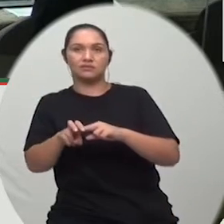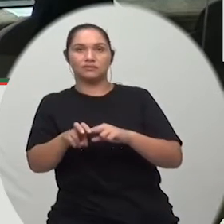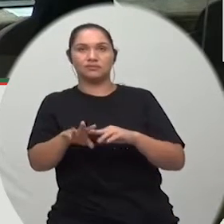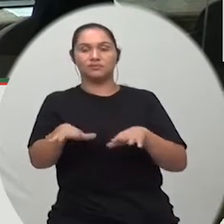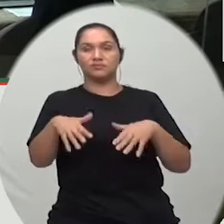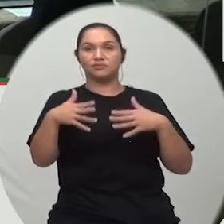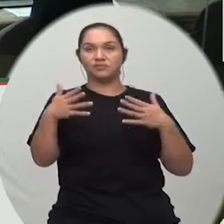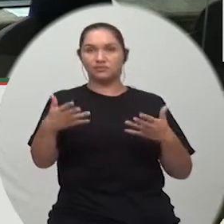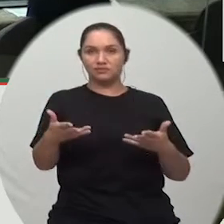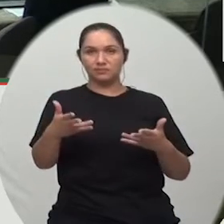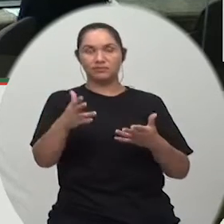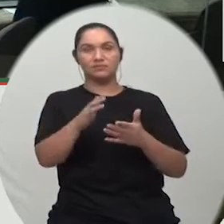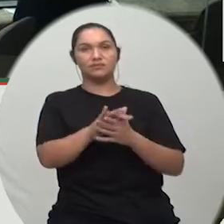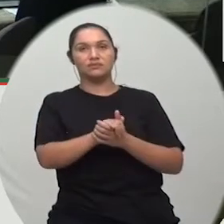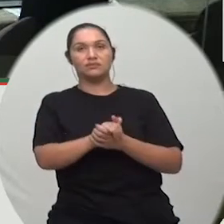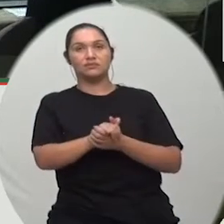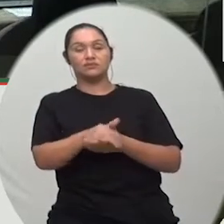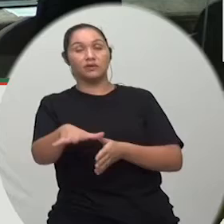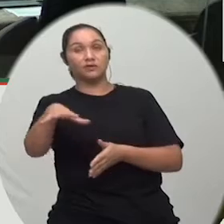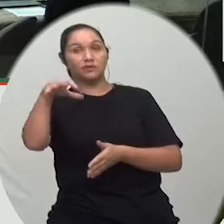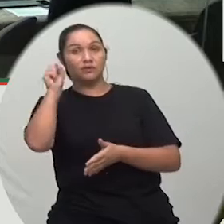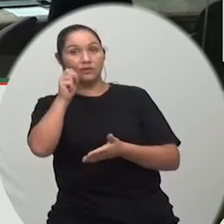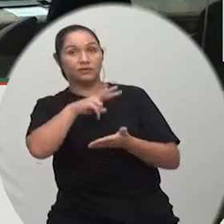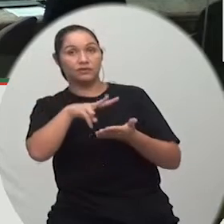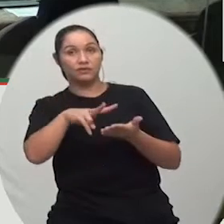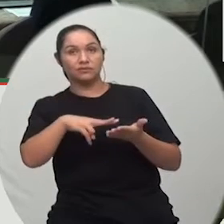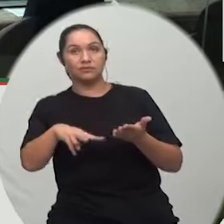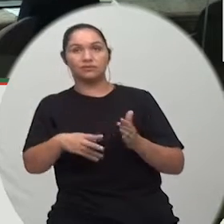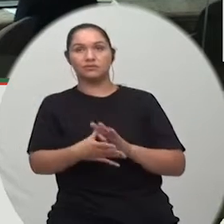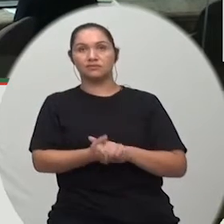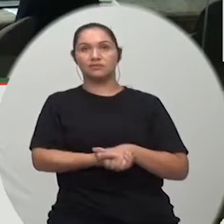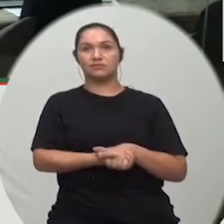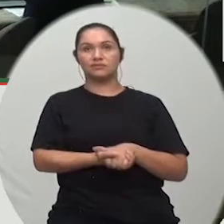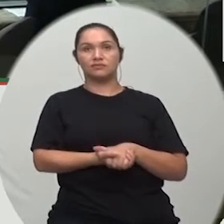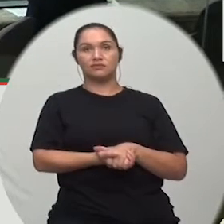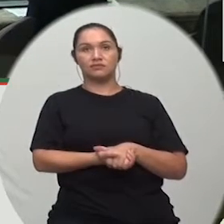acompanhar a respectiva deliberação.